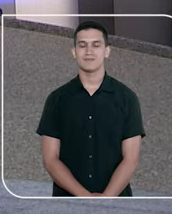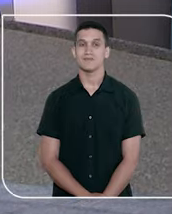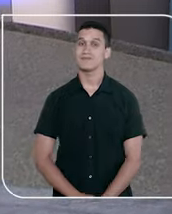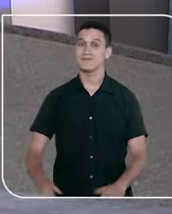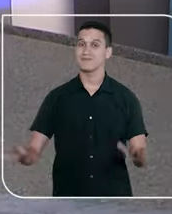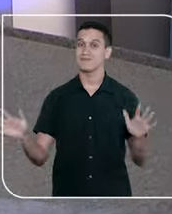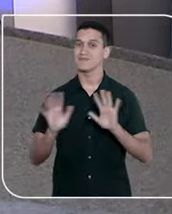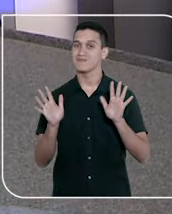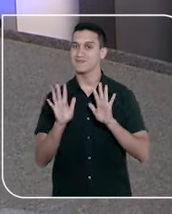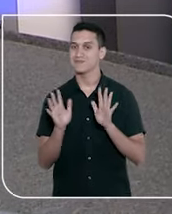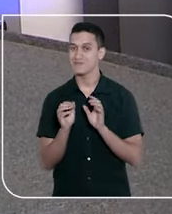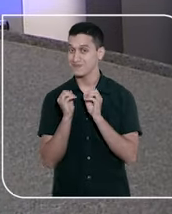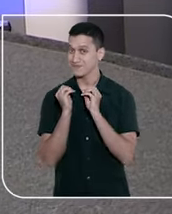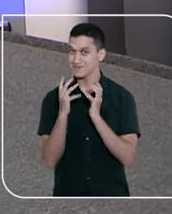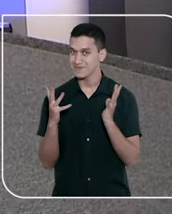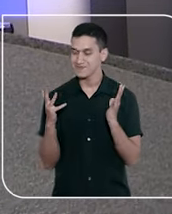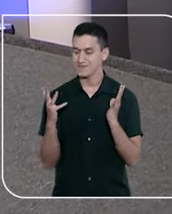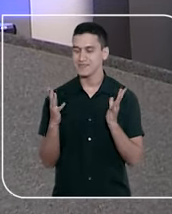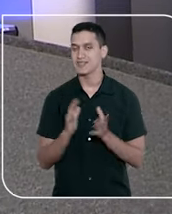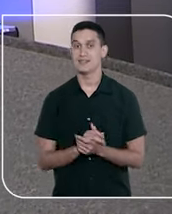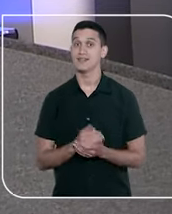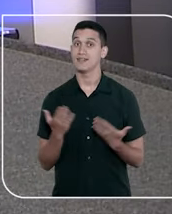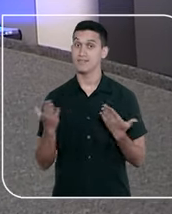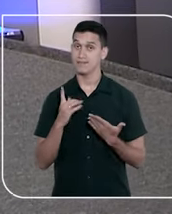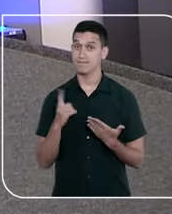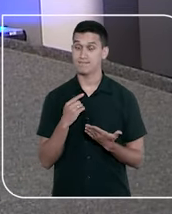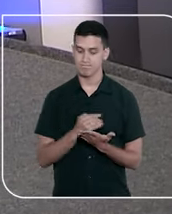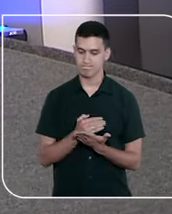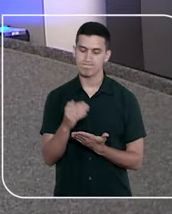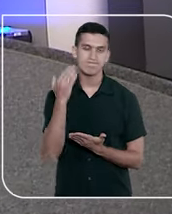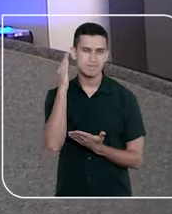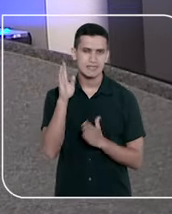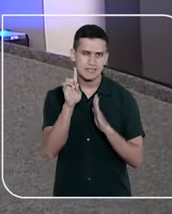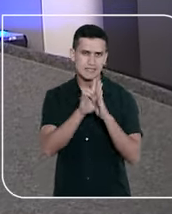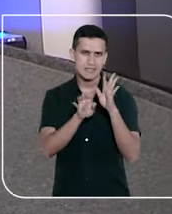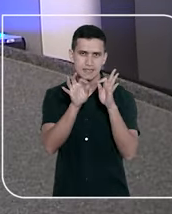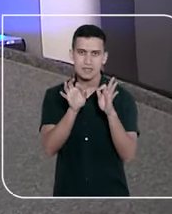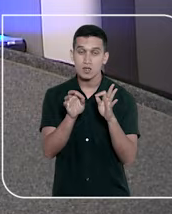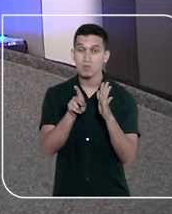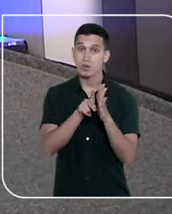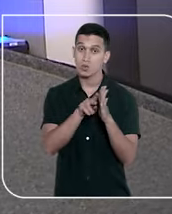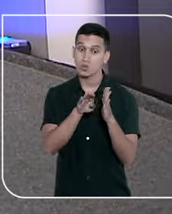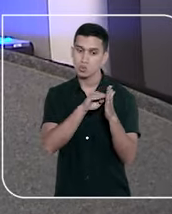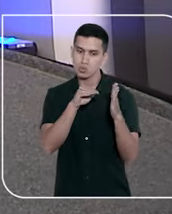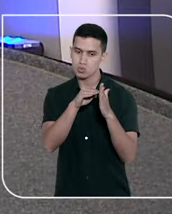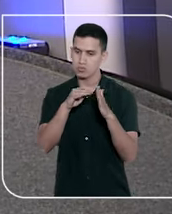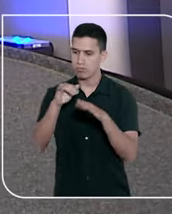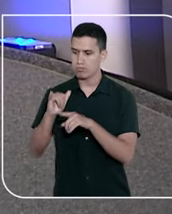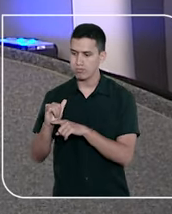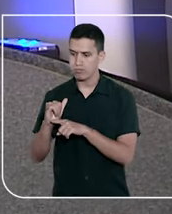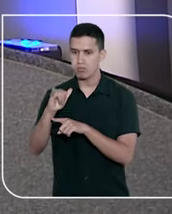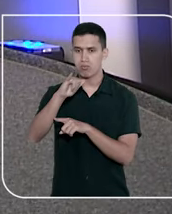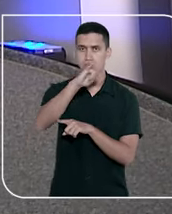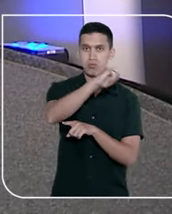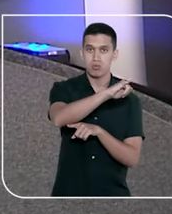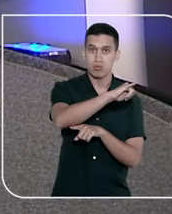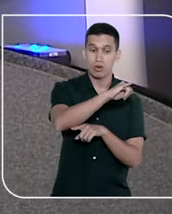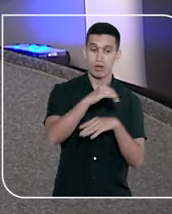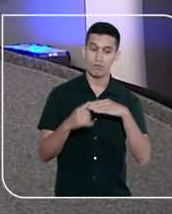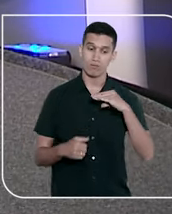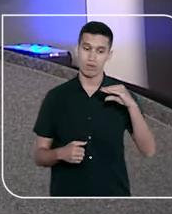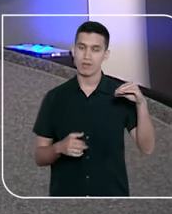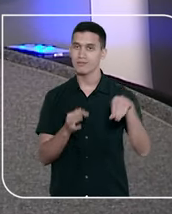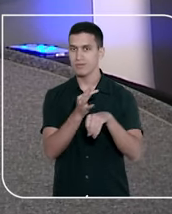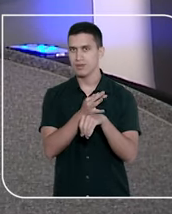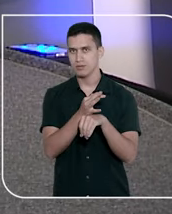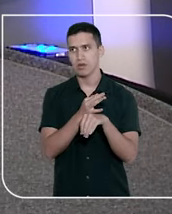Olá, e aí, tudo bem com você? Hoje nós vamos entender direito sobre transporte aéreo. As viagens de férias, geralmente,